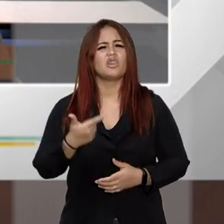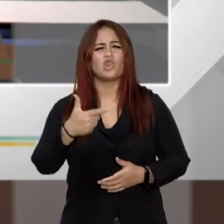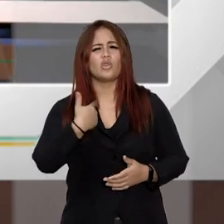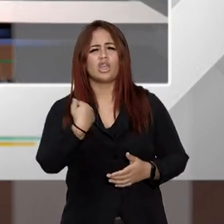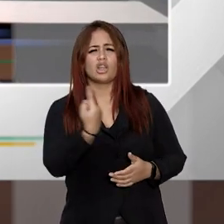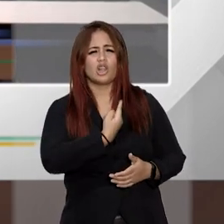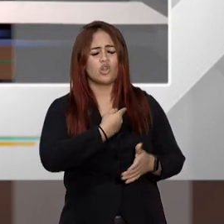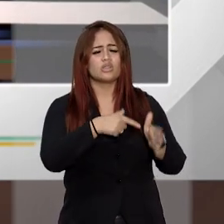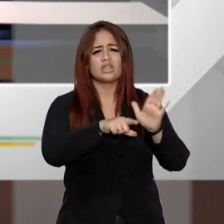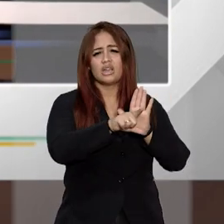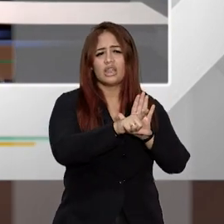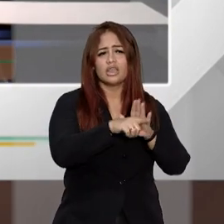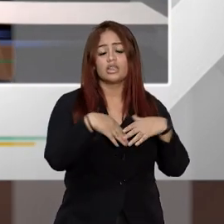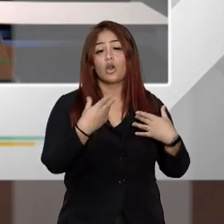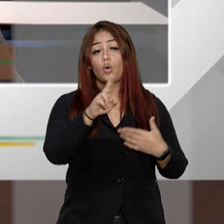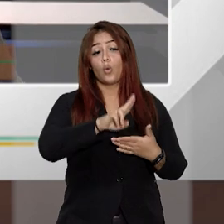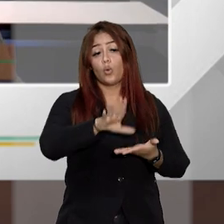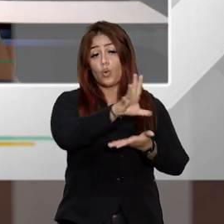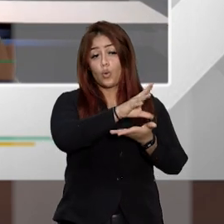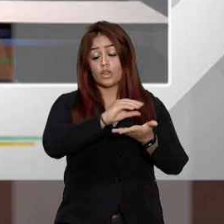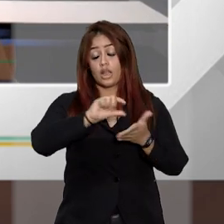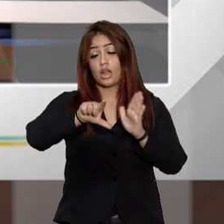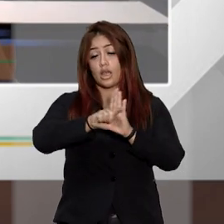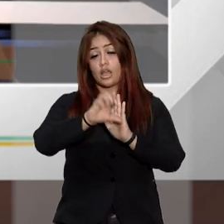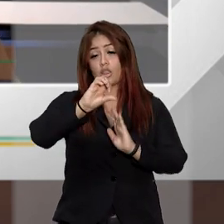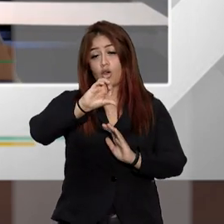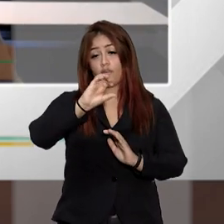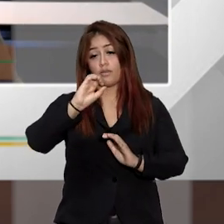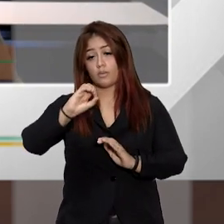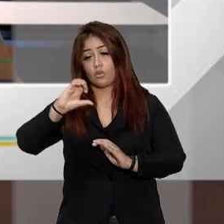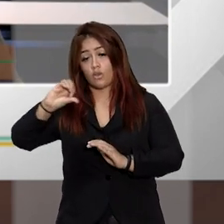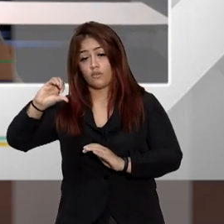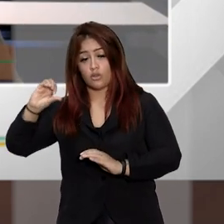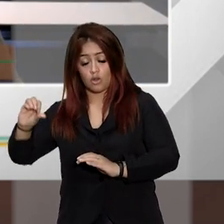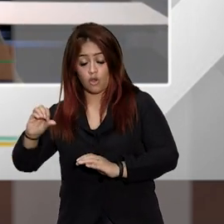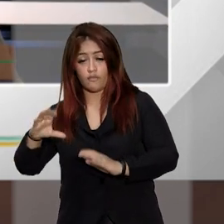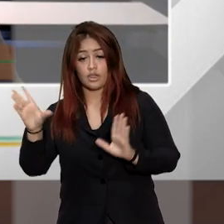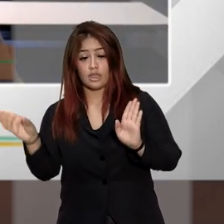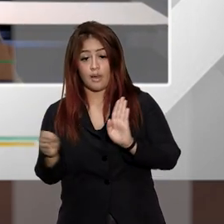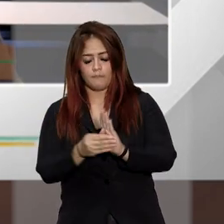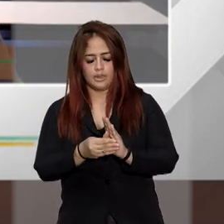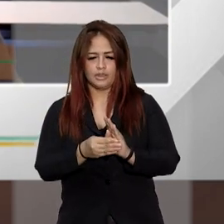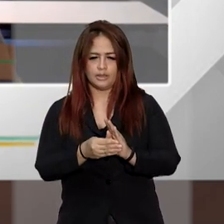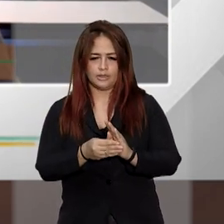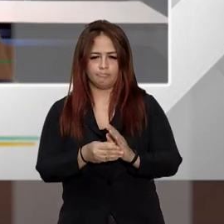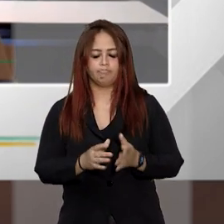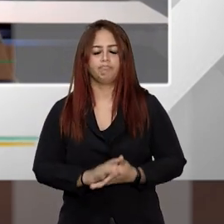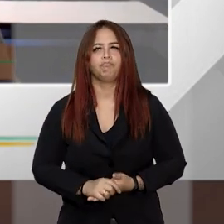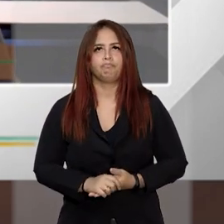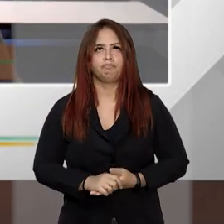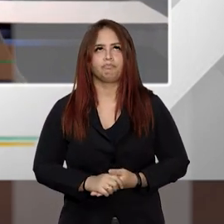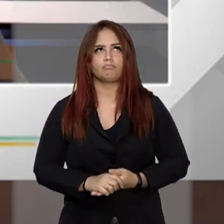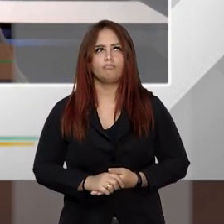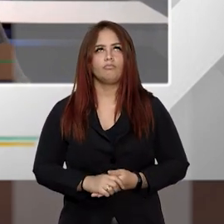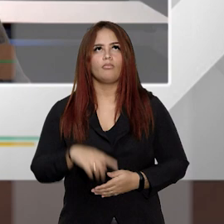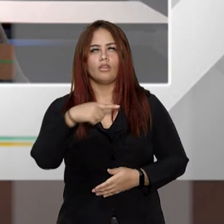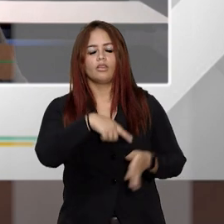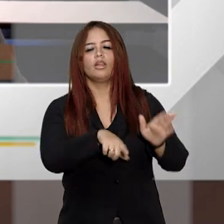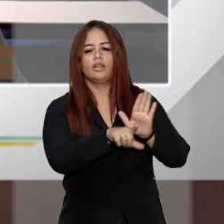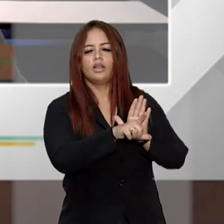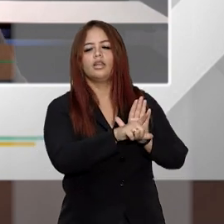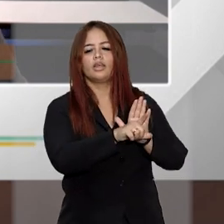nossa lei, a gente se utiliza da Lei 9.099, que se aplica subsidiariamente. E lá na